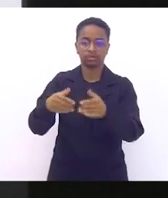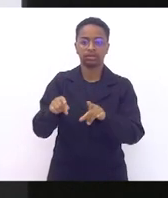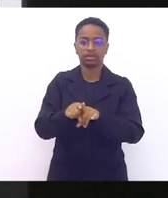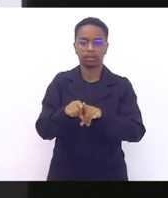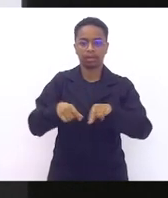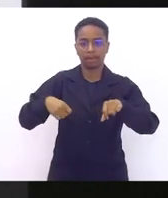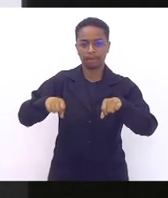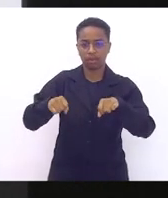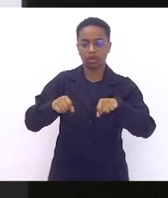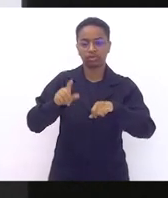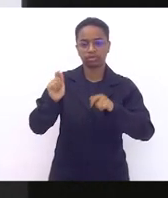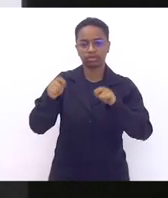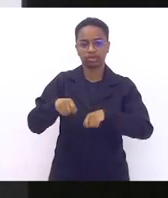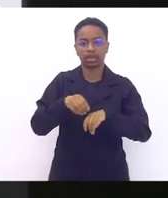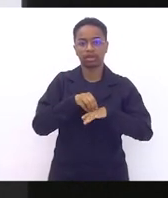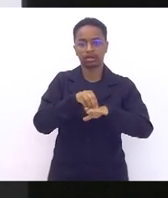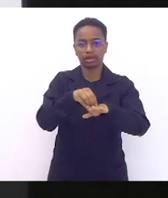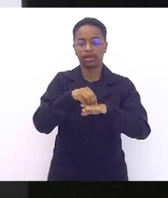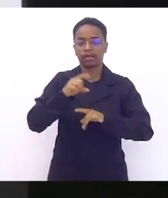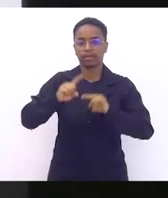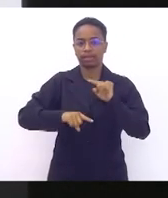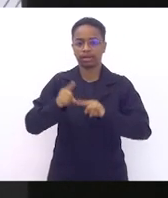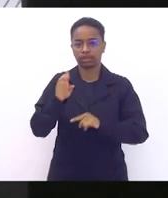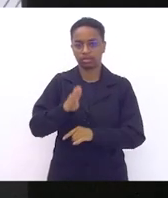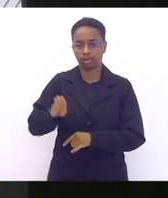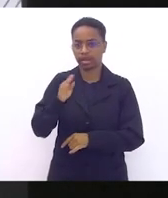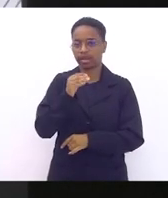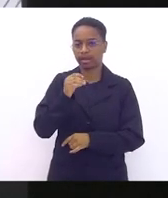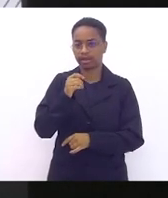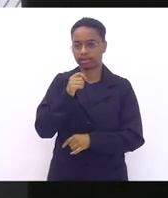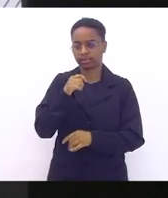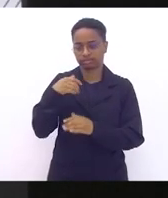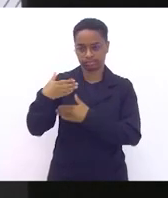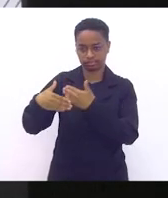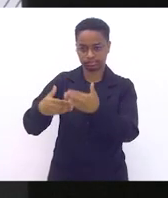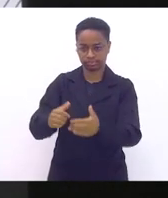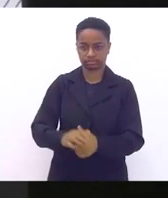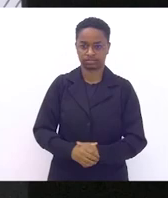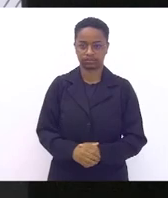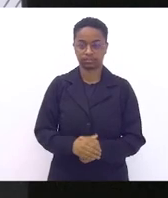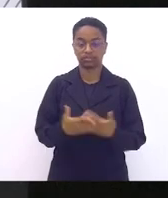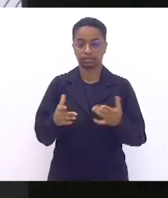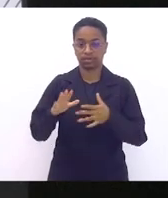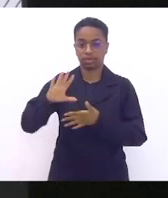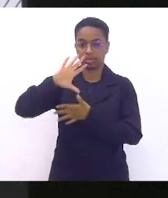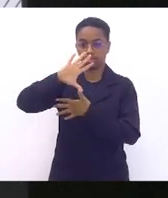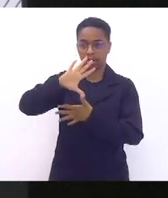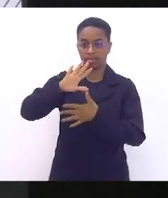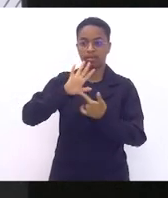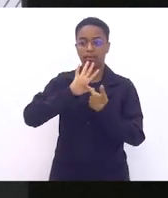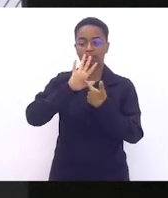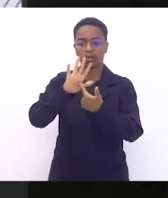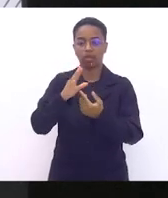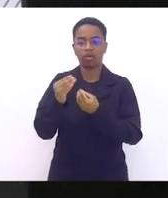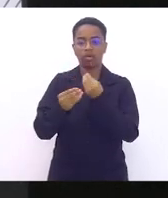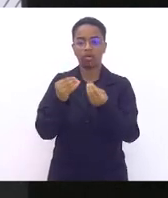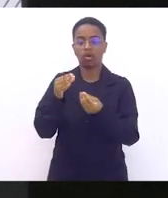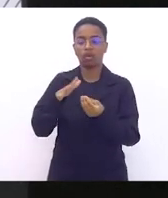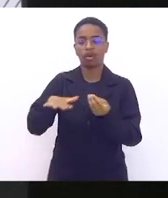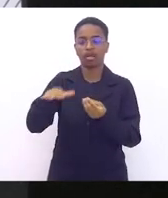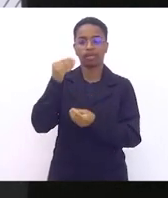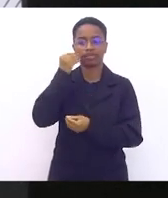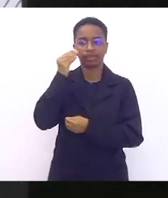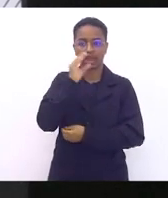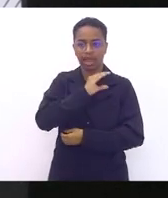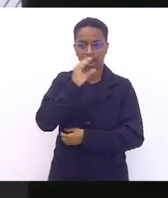para o transporte de material biológico também está em andamento. Então, aqui é para mostrar um pouco a rede de teste rápido